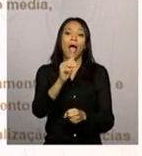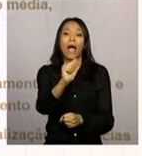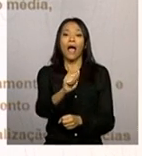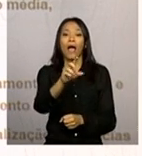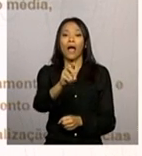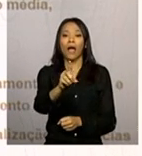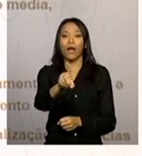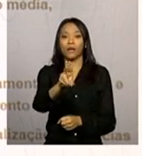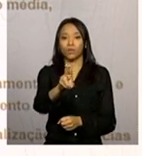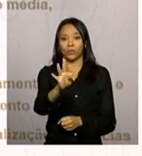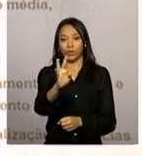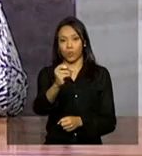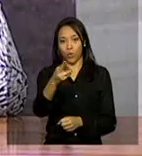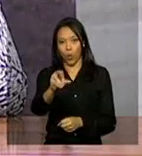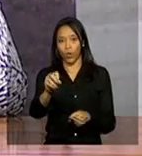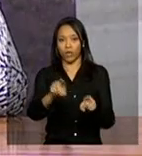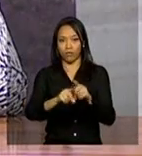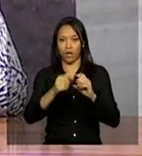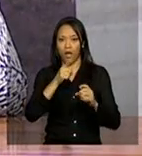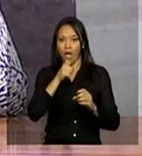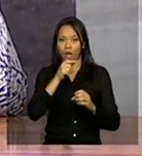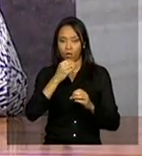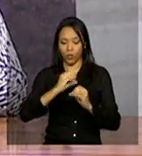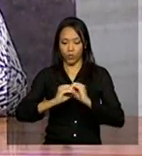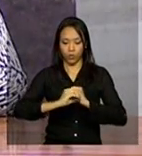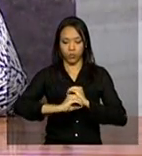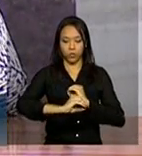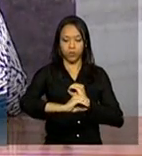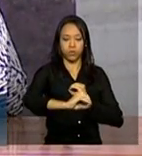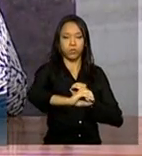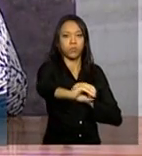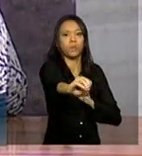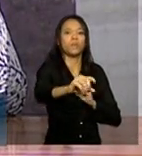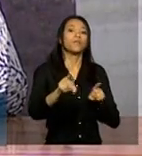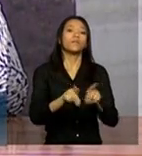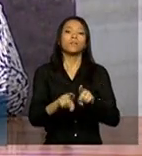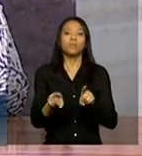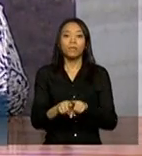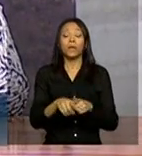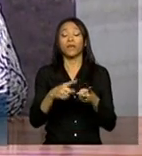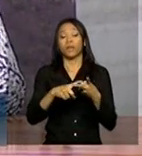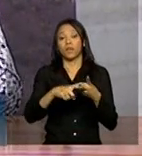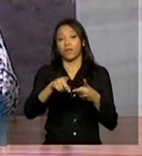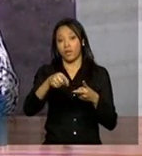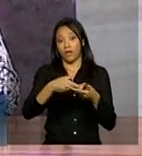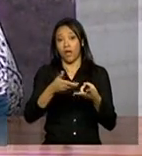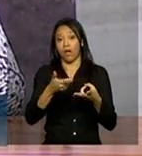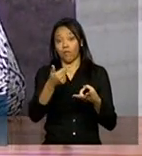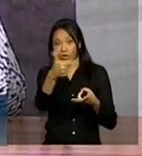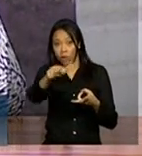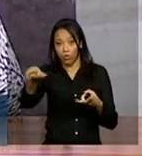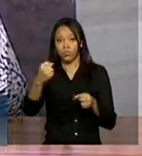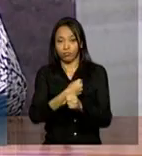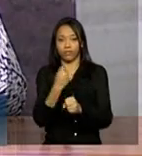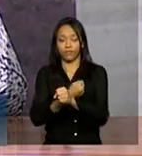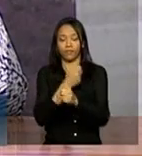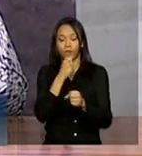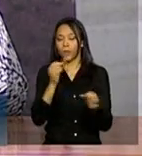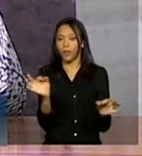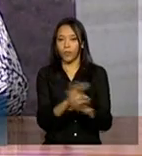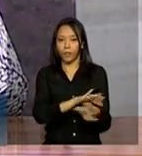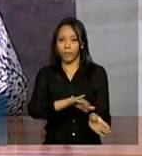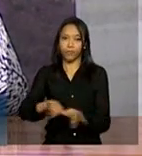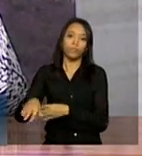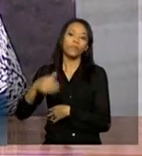e 129 ações de revitalização da bacia do São Francisco e Panaíba estão em andamento. No eixo